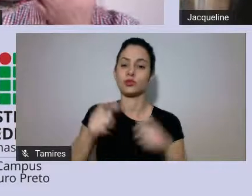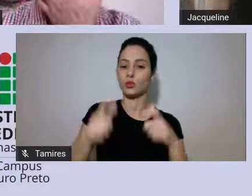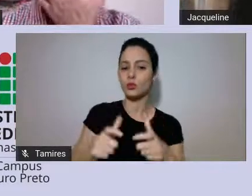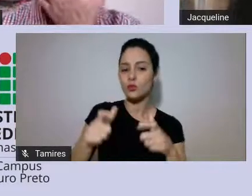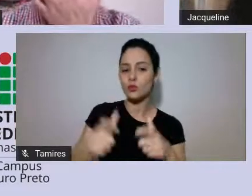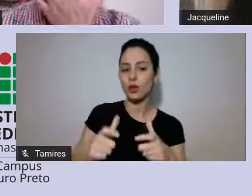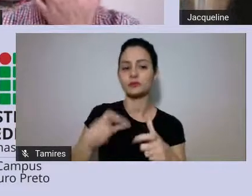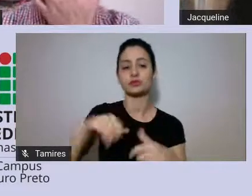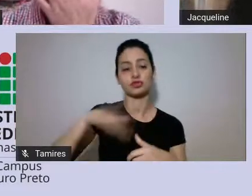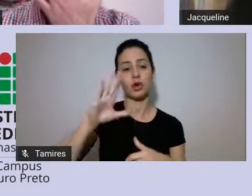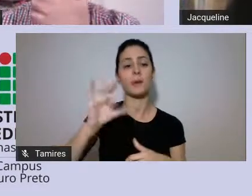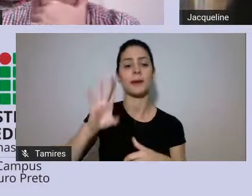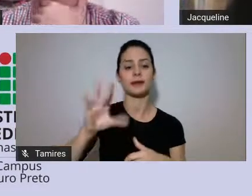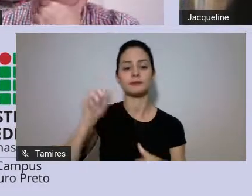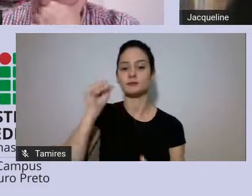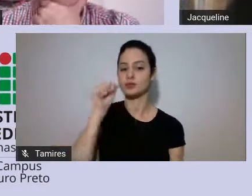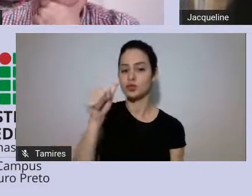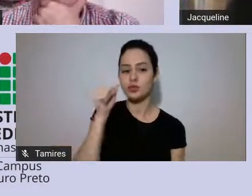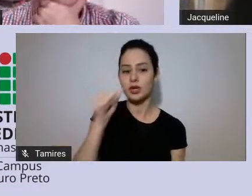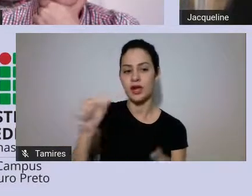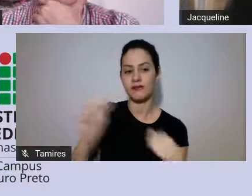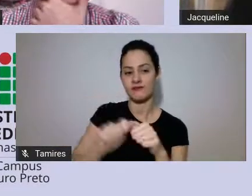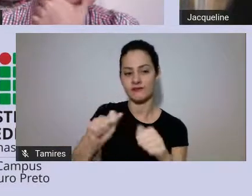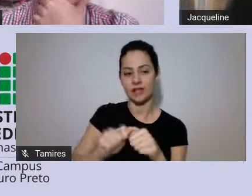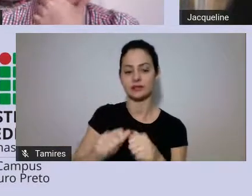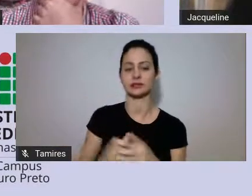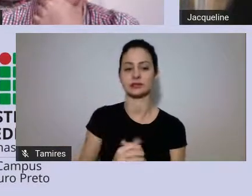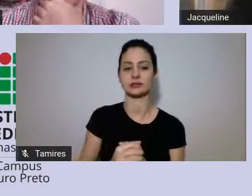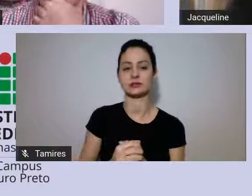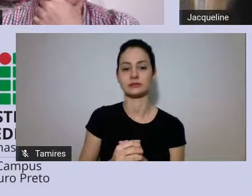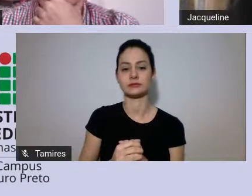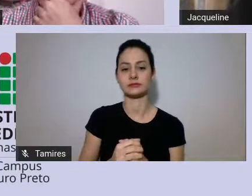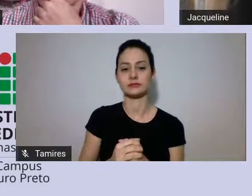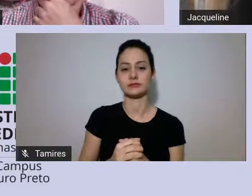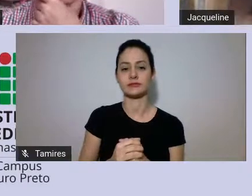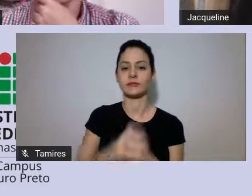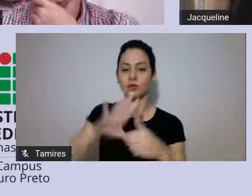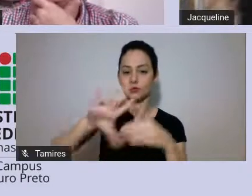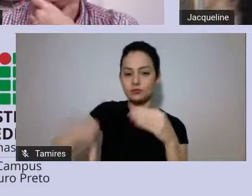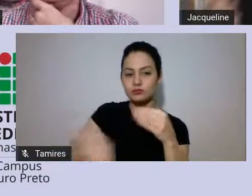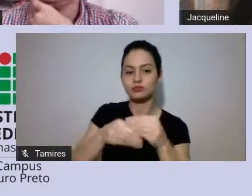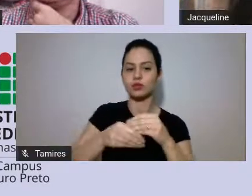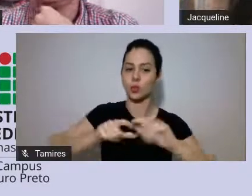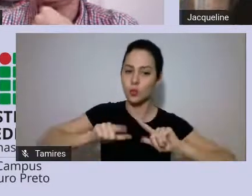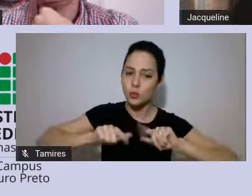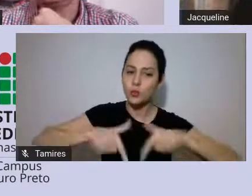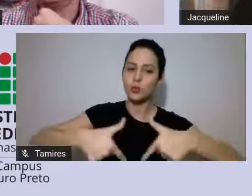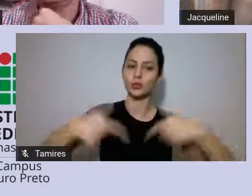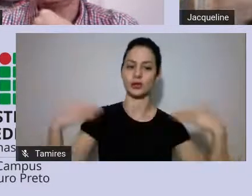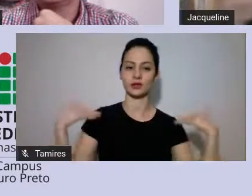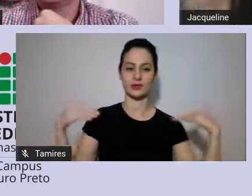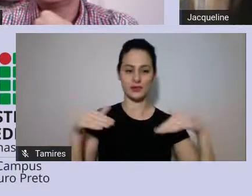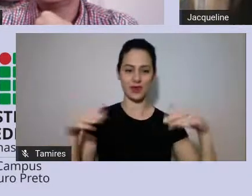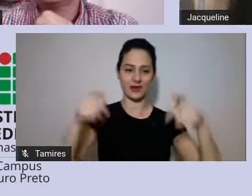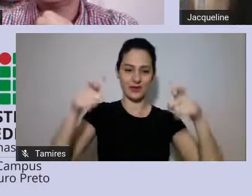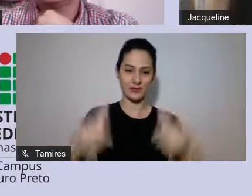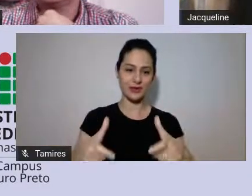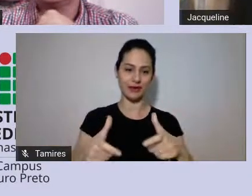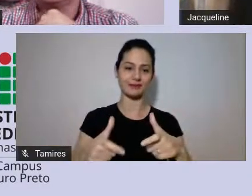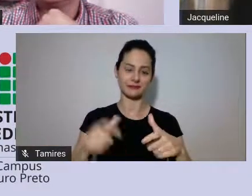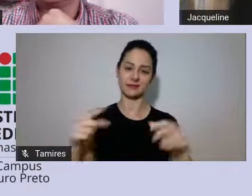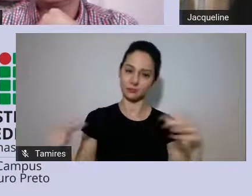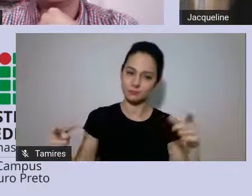las mujeres productoras en el Oaxaca, fue incorporado a esta ruta de turismo local vinculado al pulque.